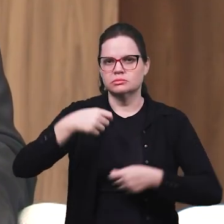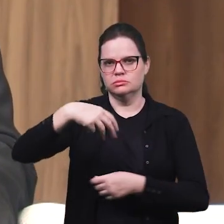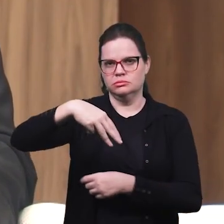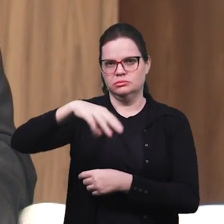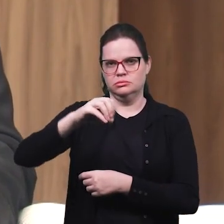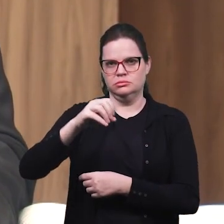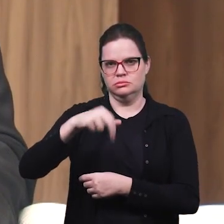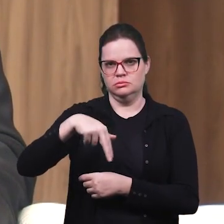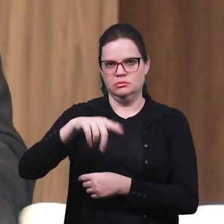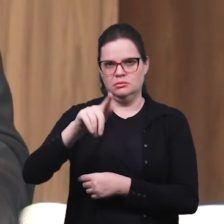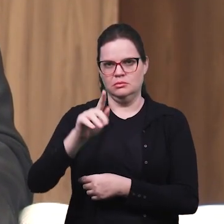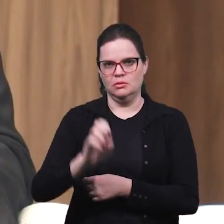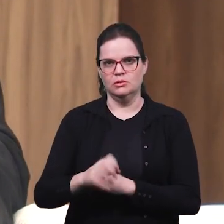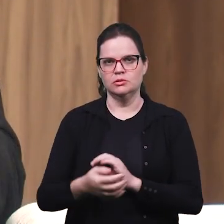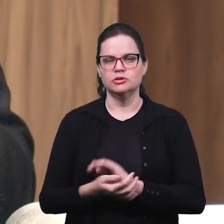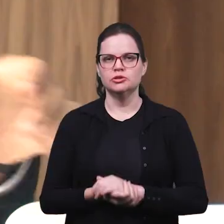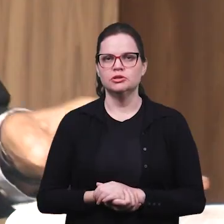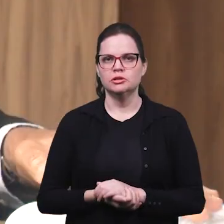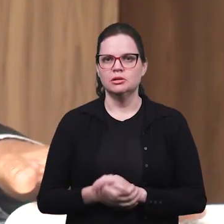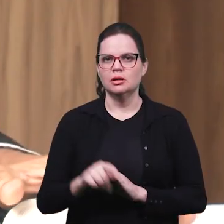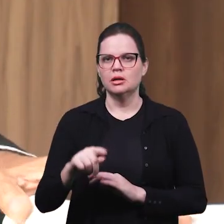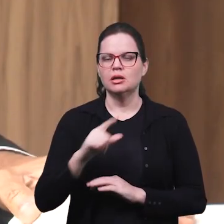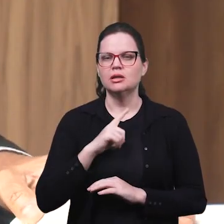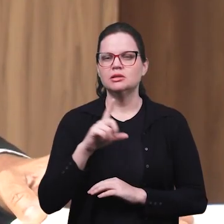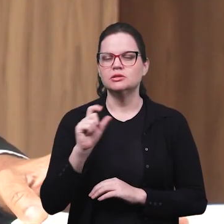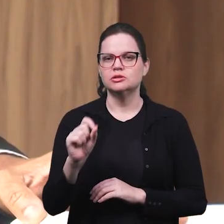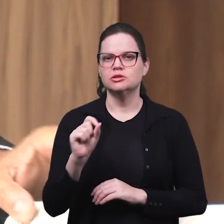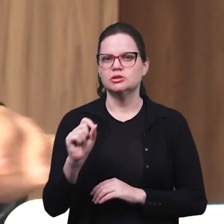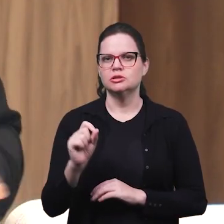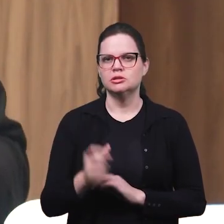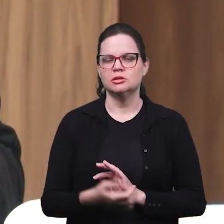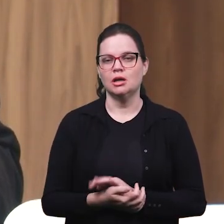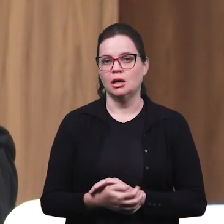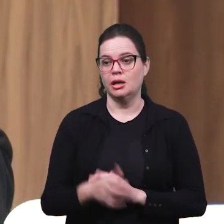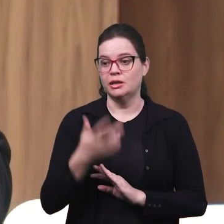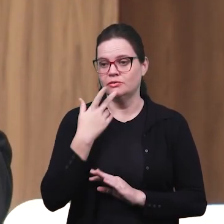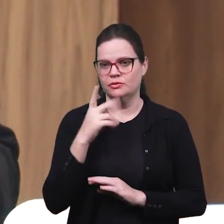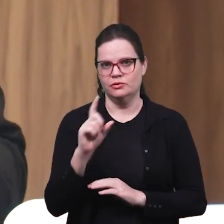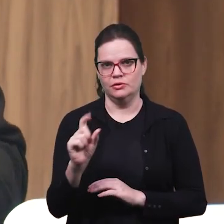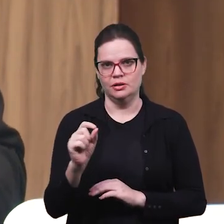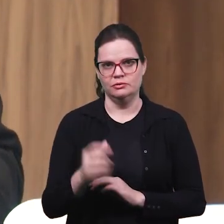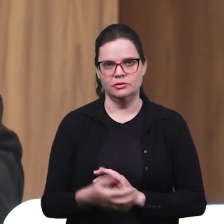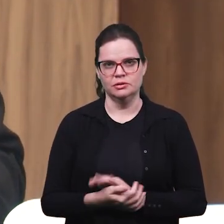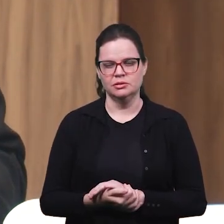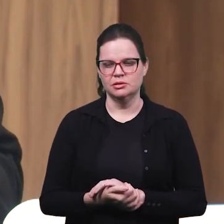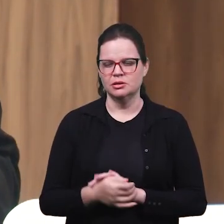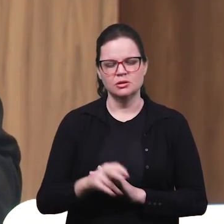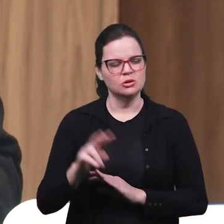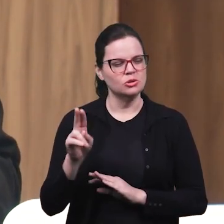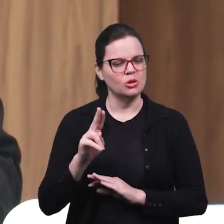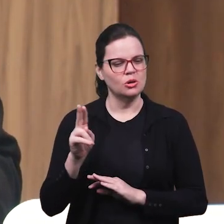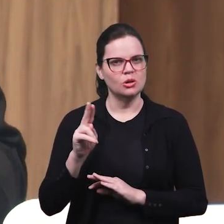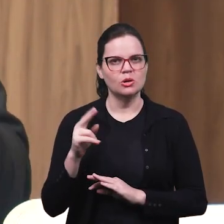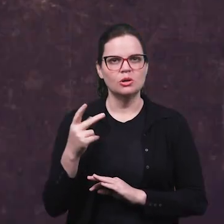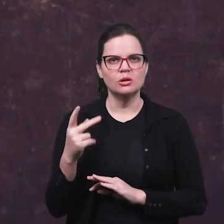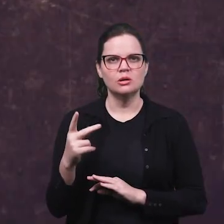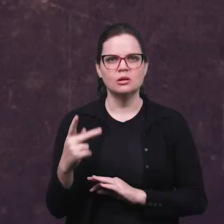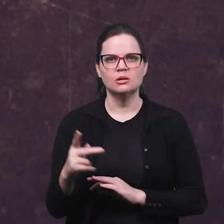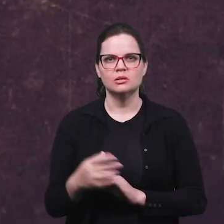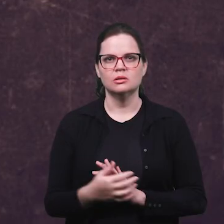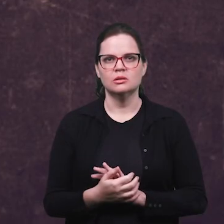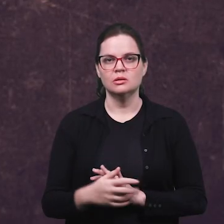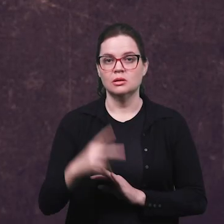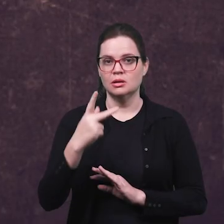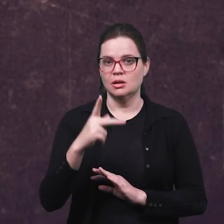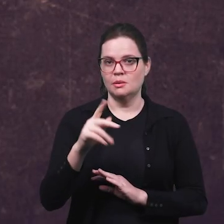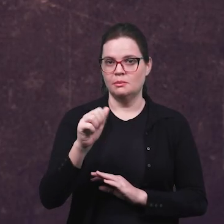tinha 3.000 homens que ele dava conta. Ele falava o seguinte, o nome dele é